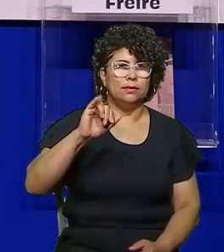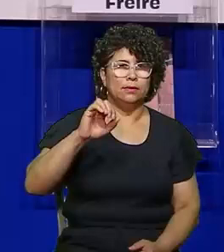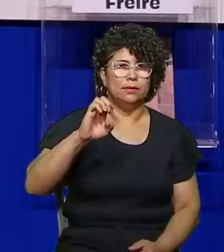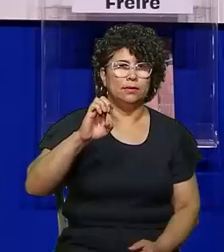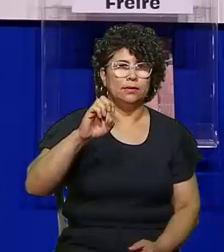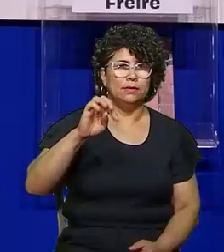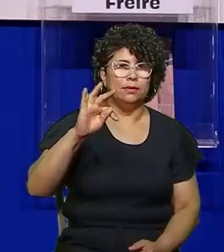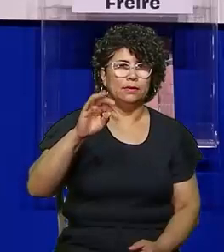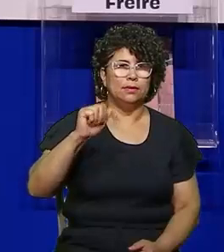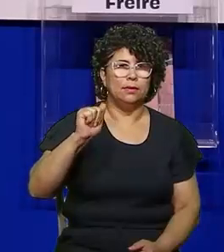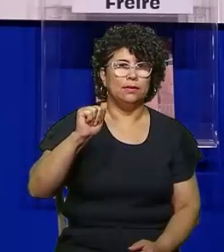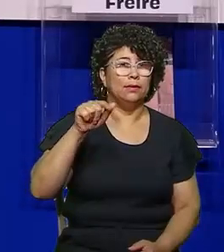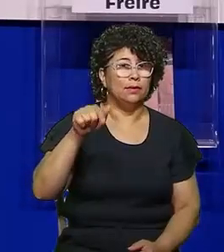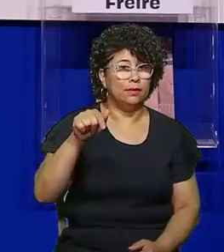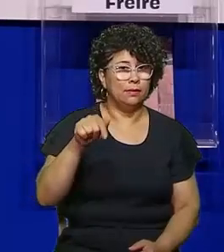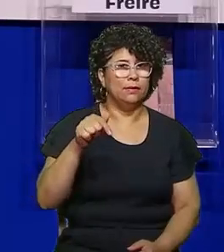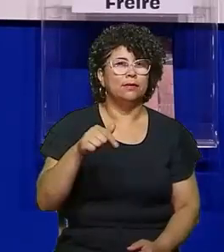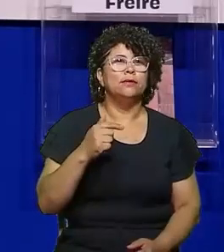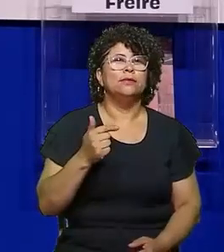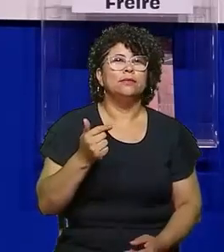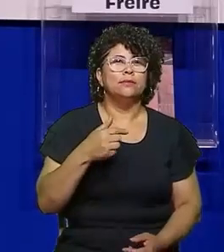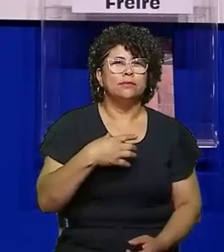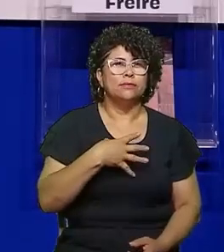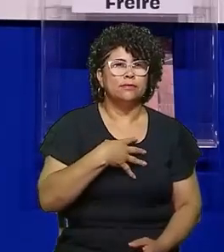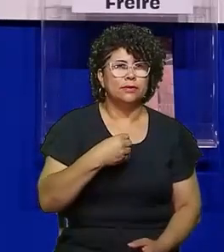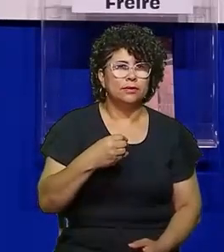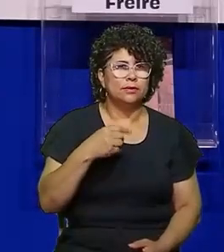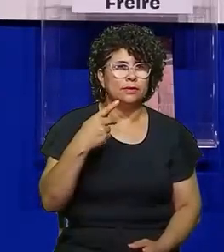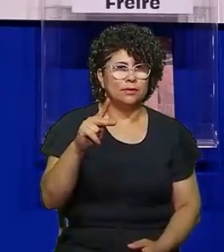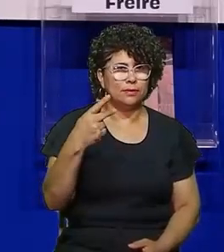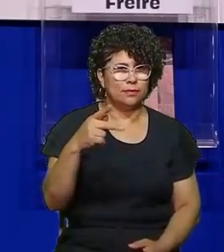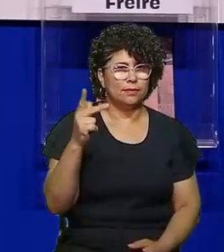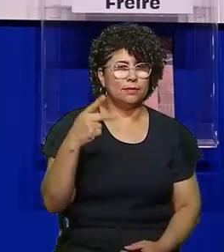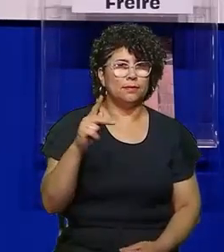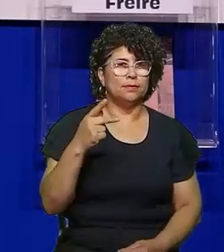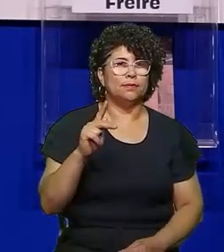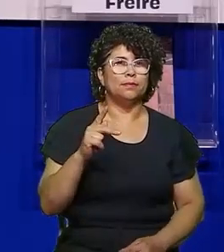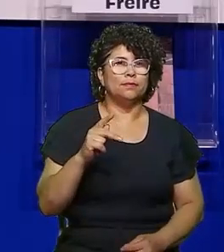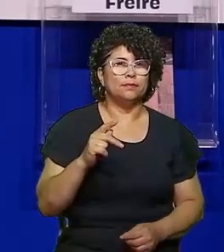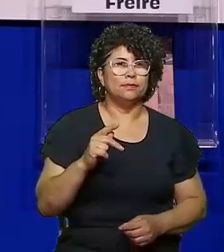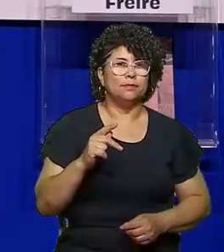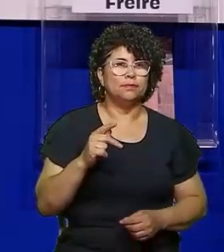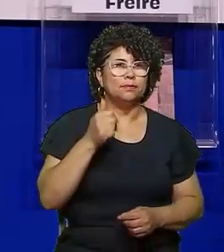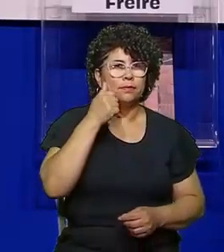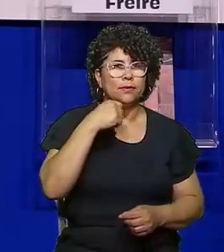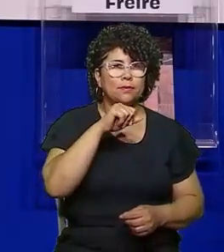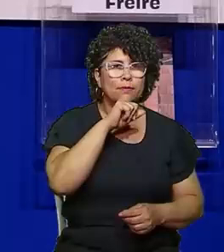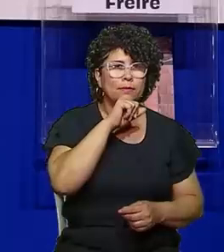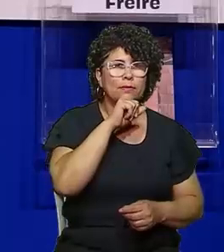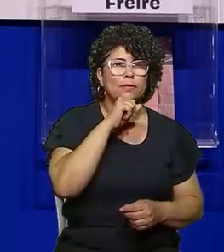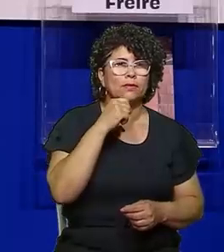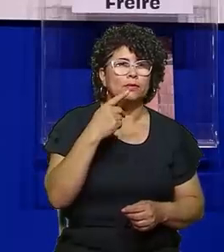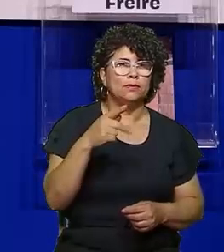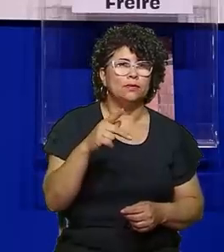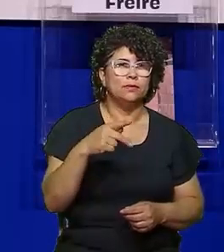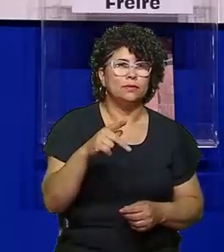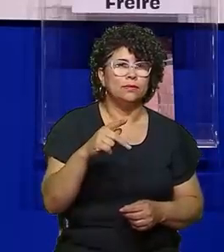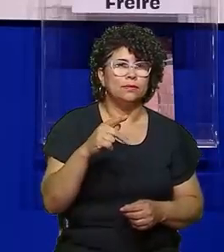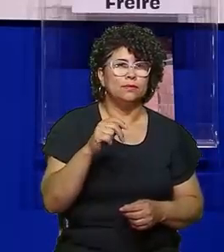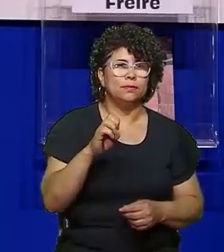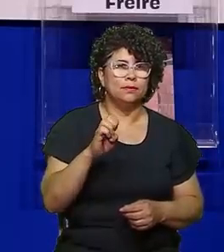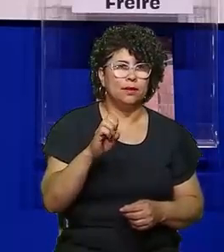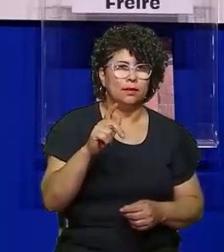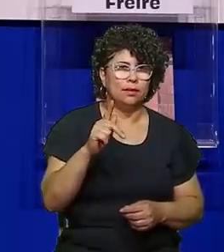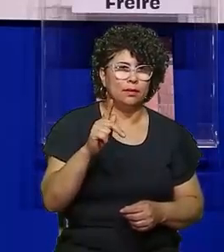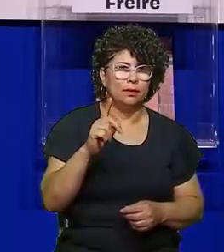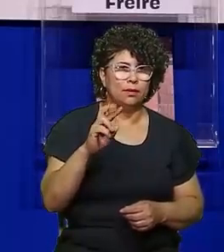e mãe de Pedro Augusto. E quem não leu ainda esta novela, eu recomendo vivamente. Foi